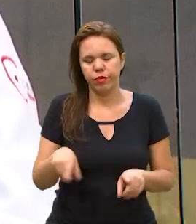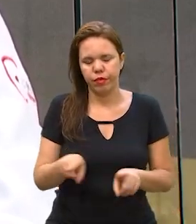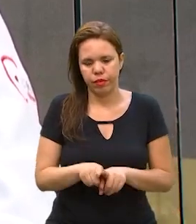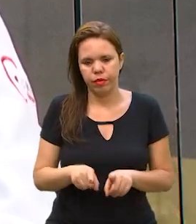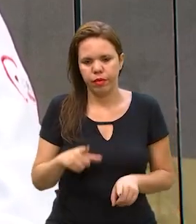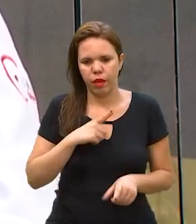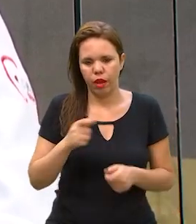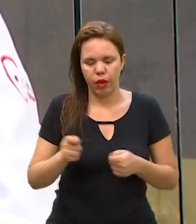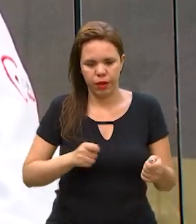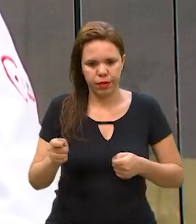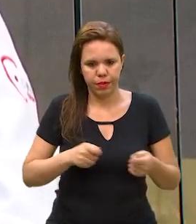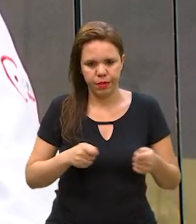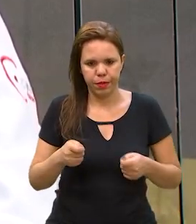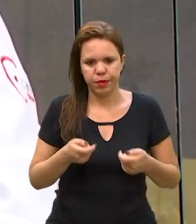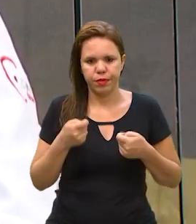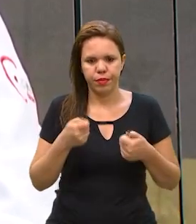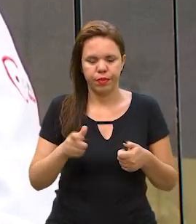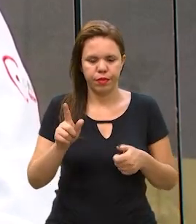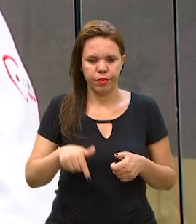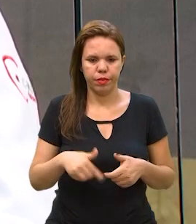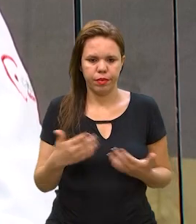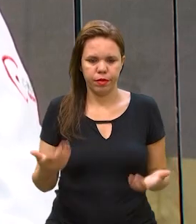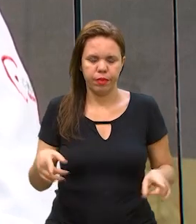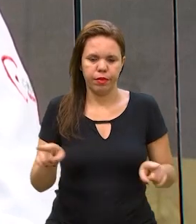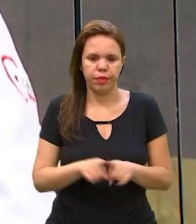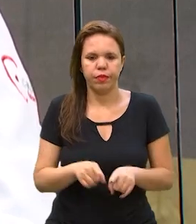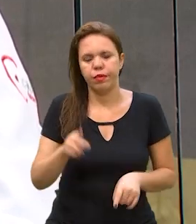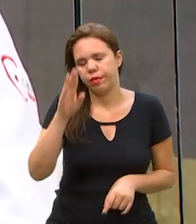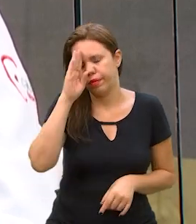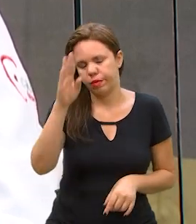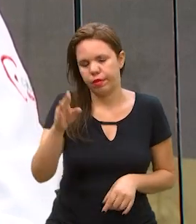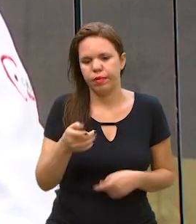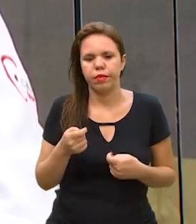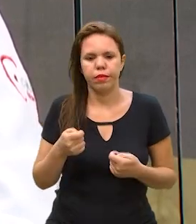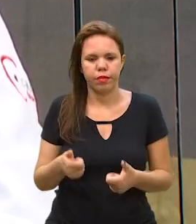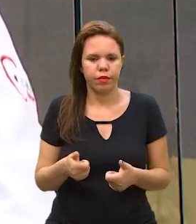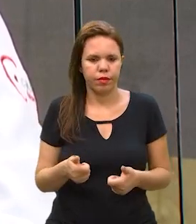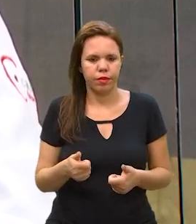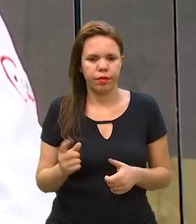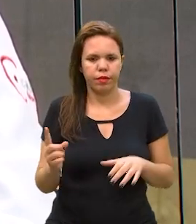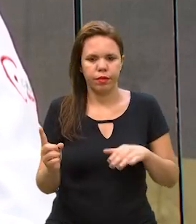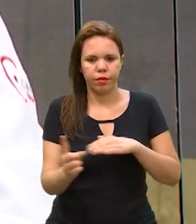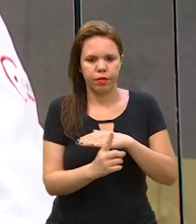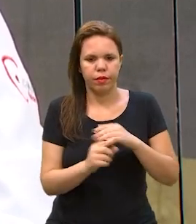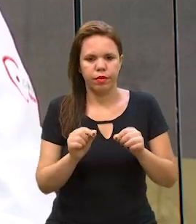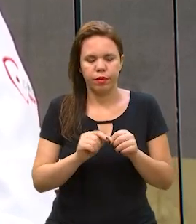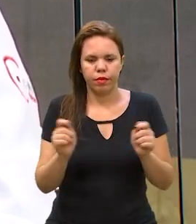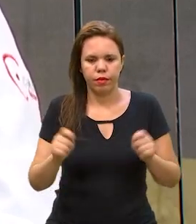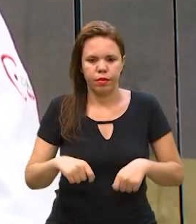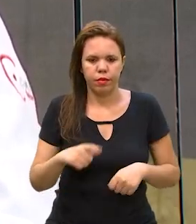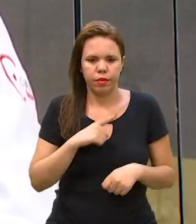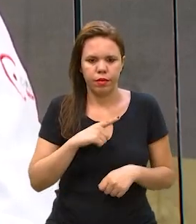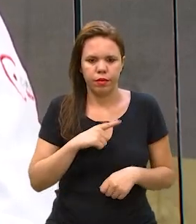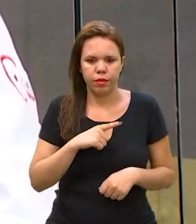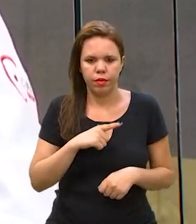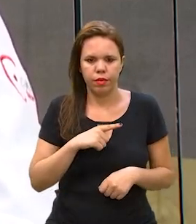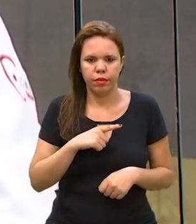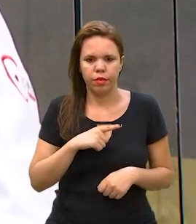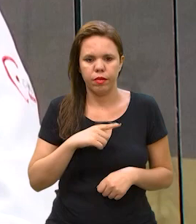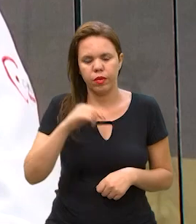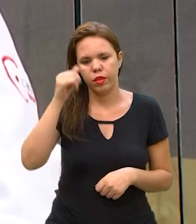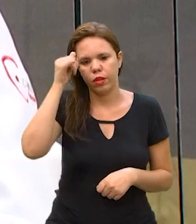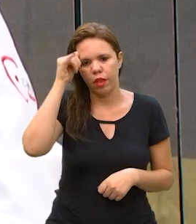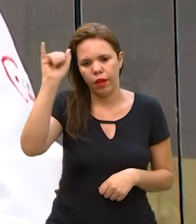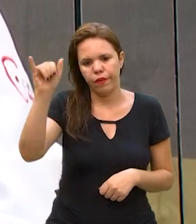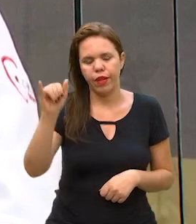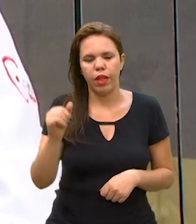tem economicamente vantagens nisso, mas principalmente os benefícios que um paciente pode ter quando ele previne que uma